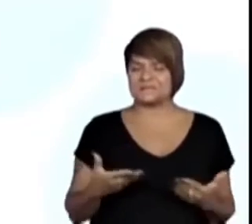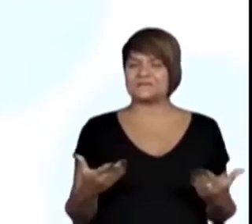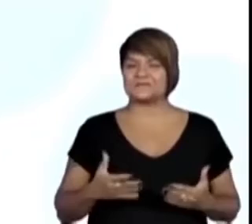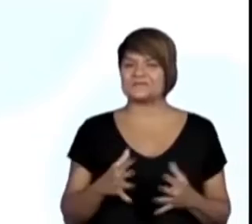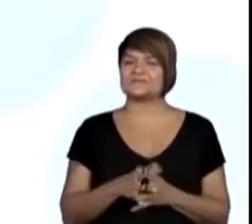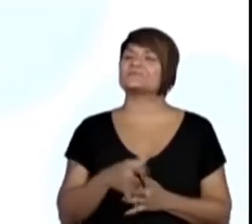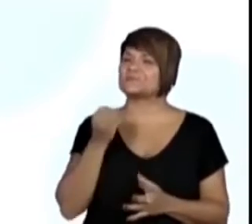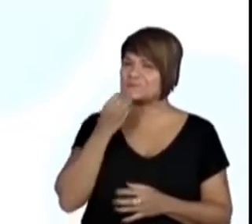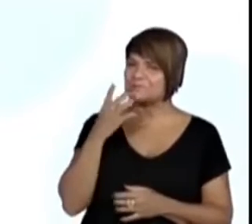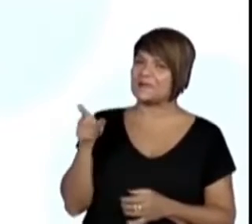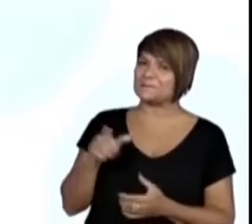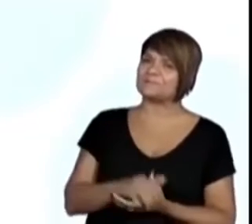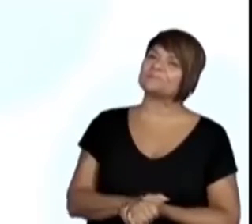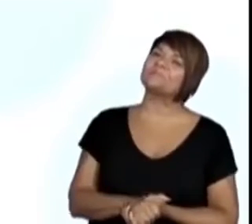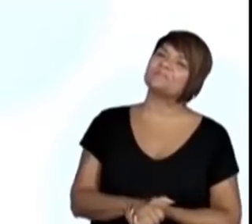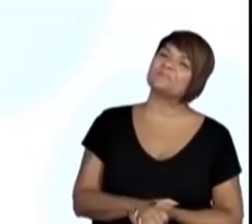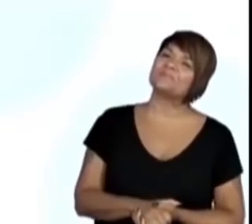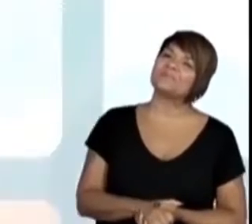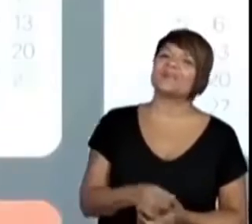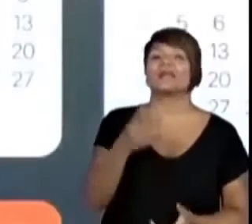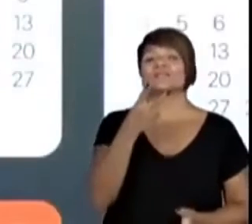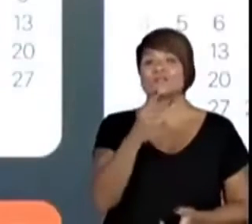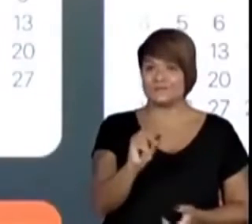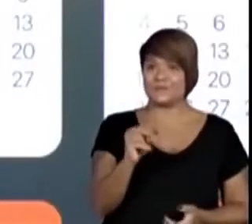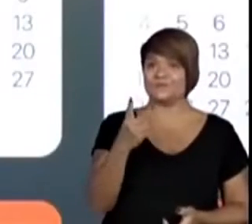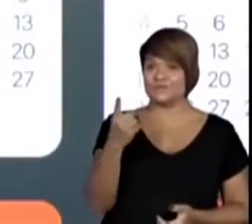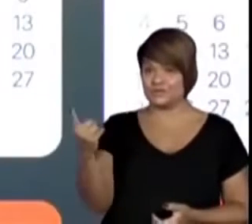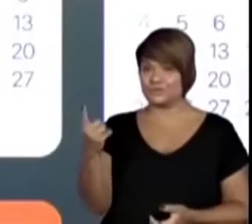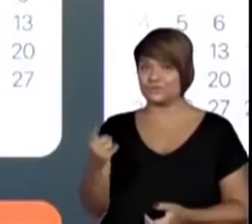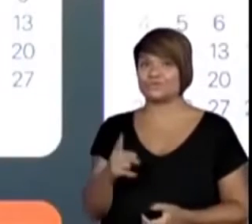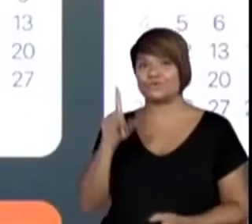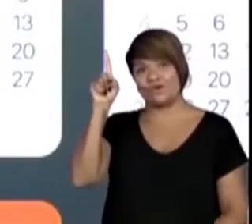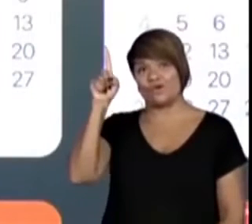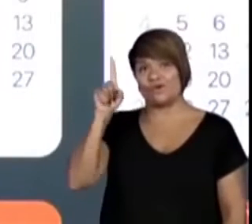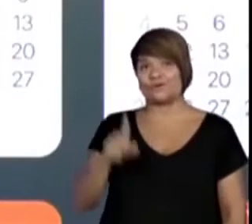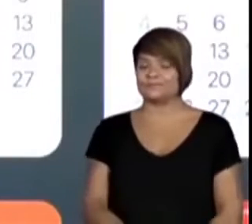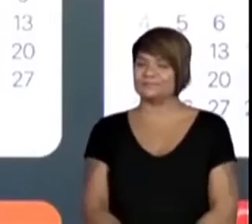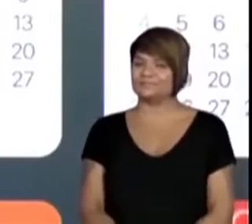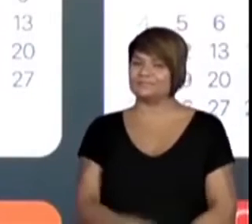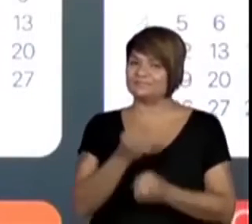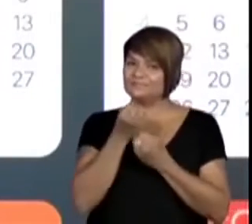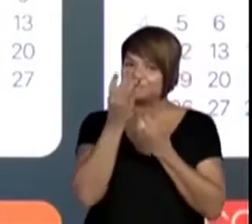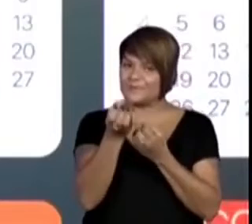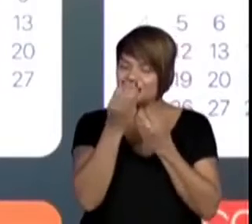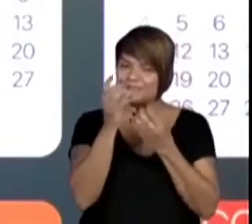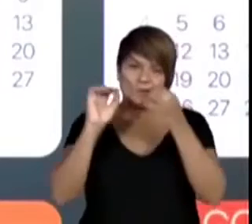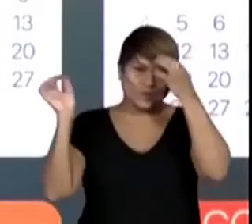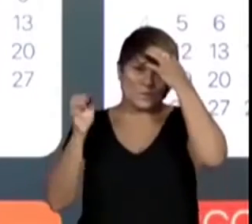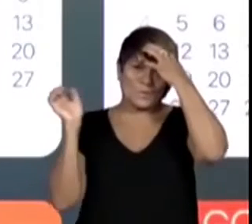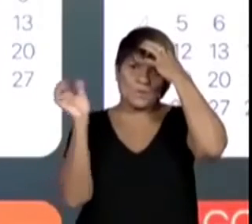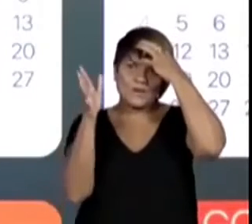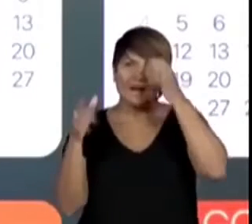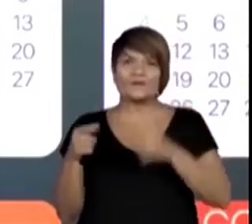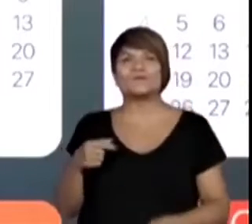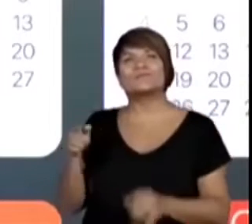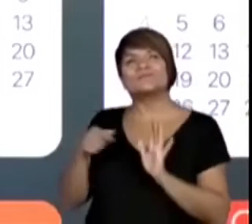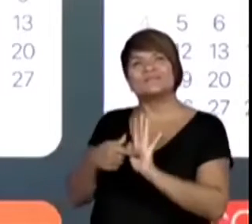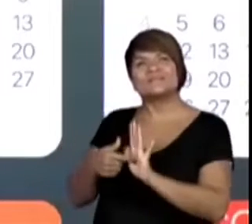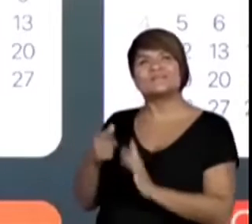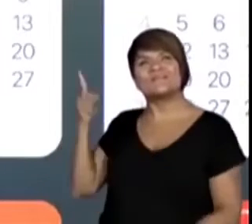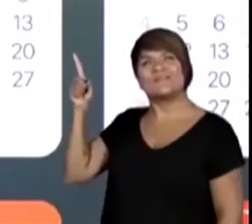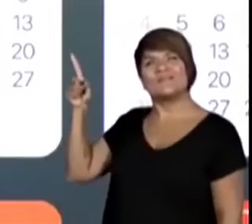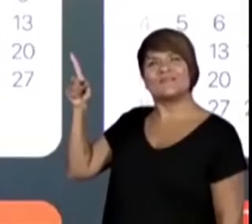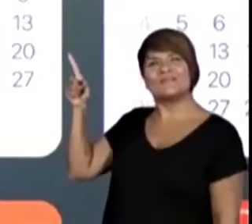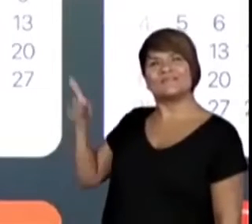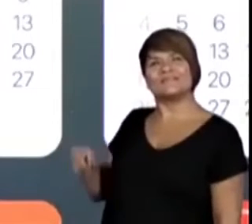bem. Olha lá, 2021. E essa informação, olha o oráculo mostrando para a gente onde fica. Lá